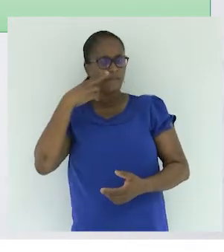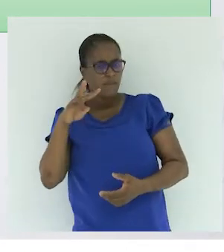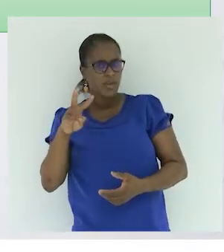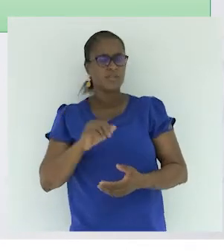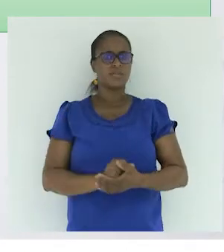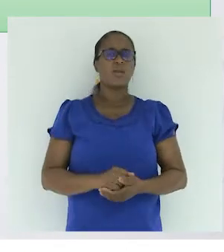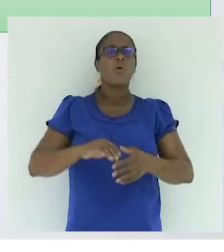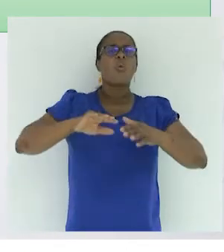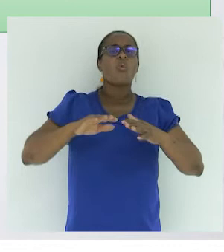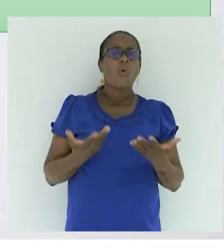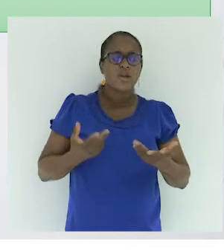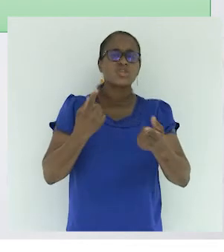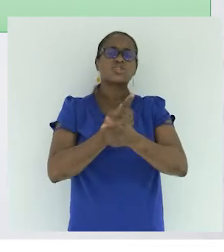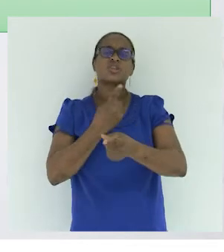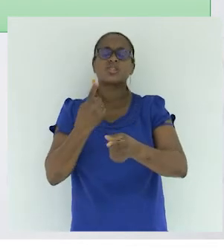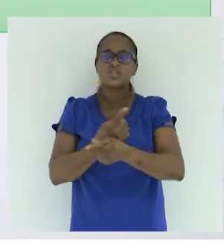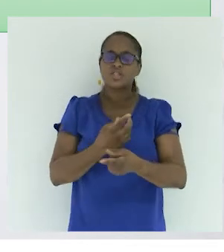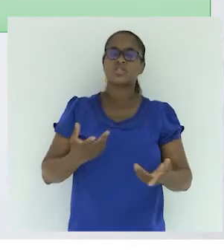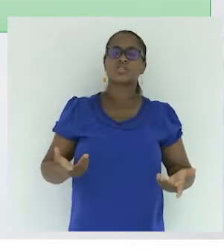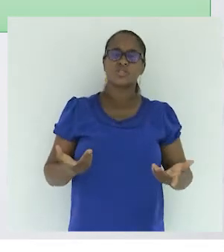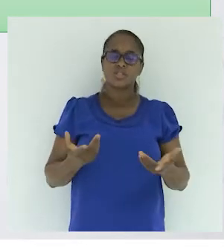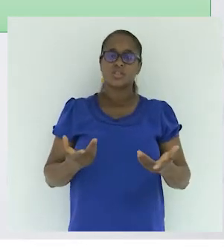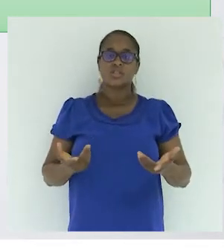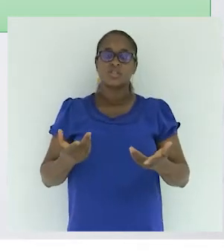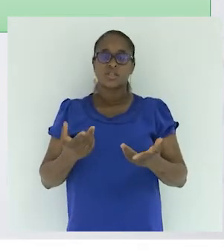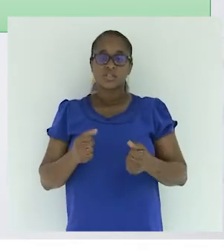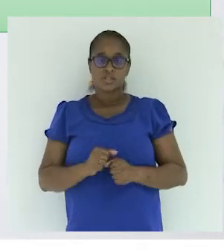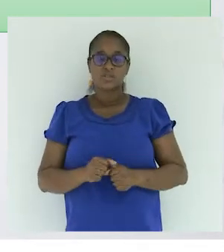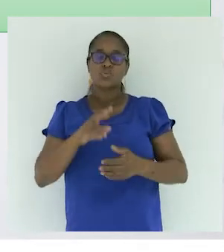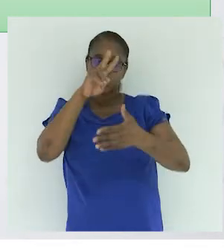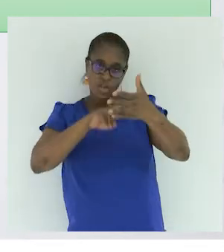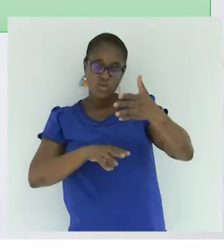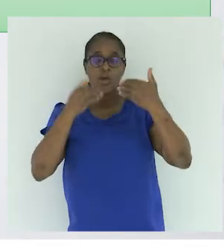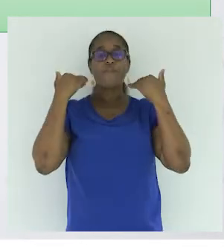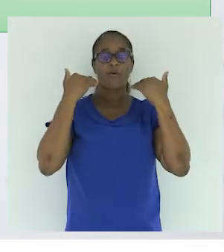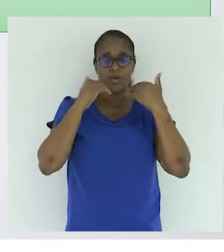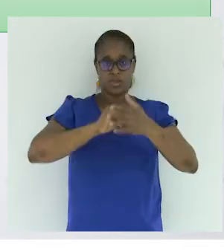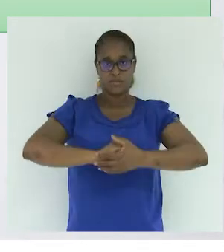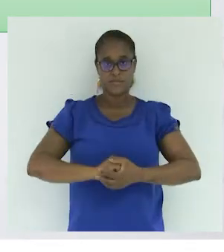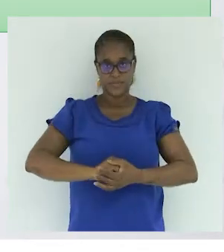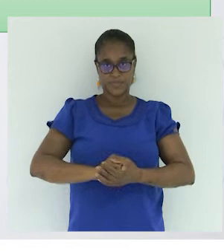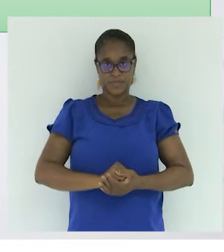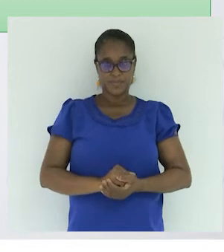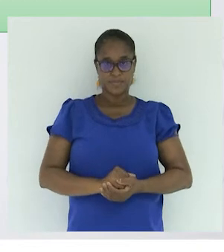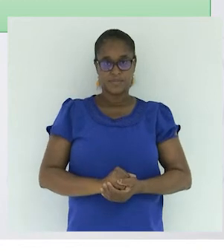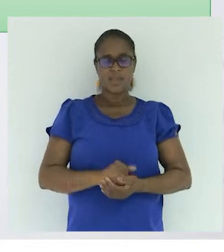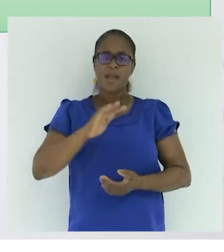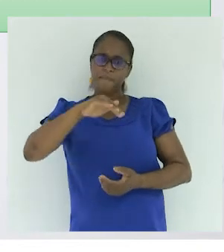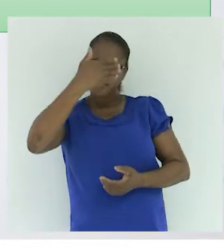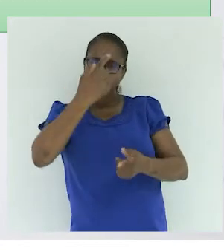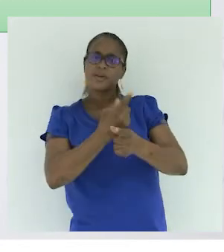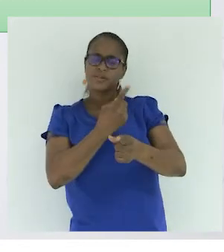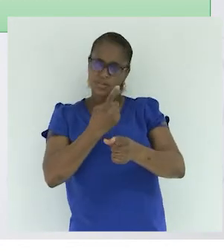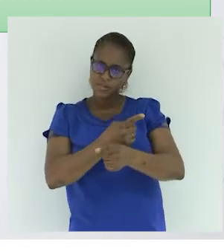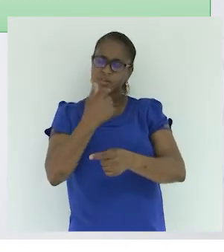vejamos quais são as características do texto informativo. A primeira